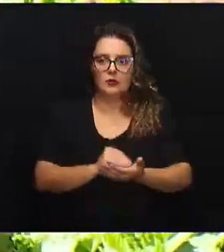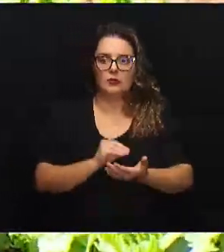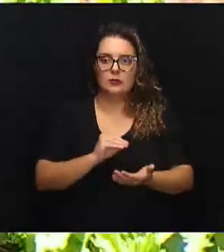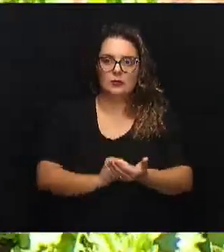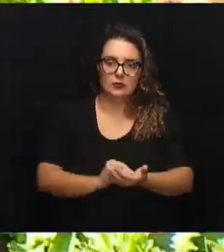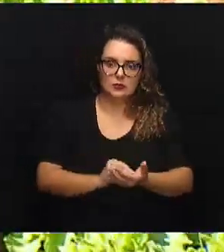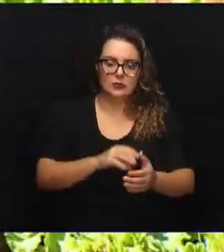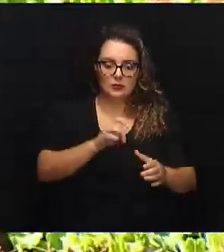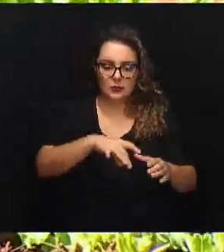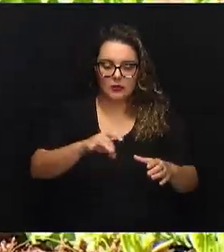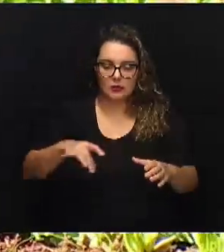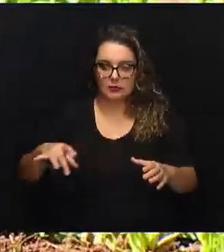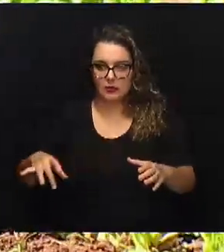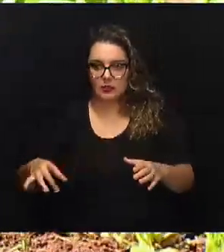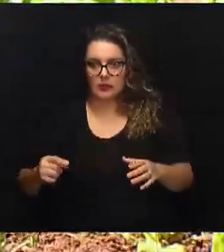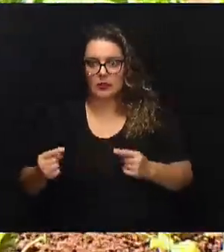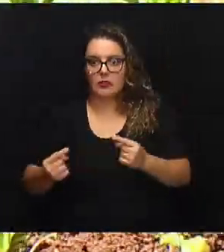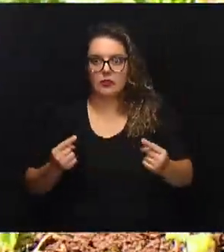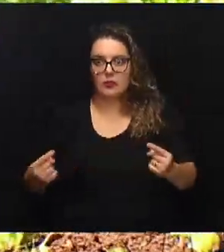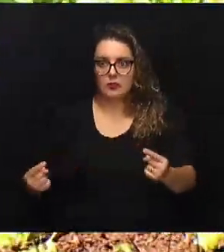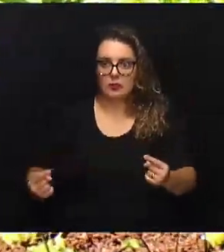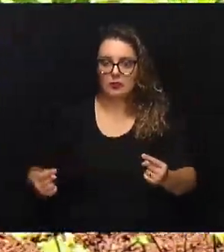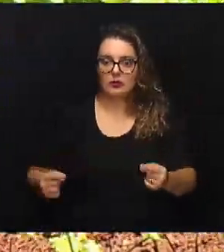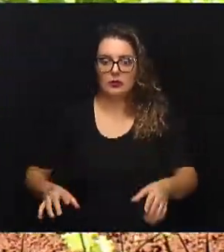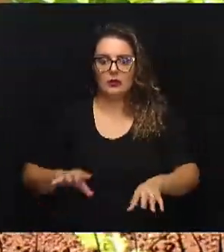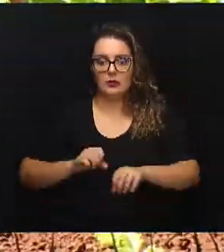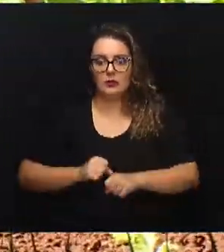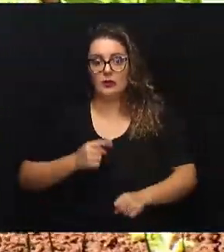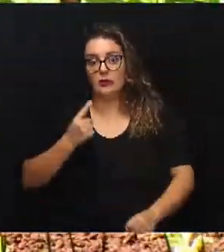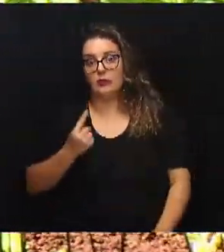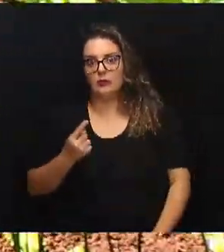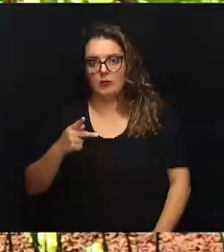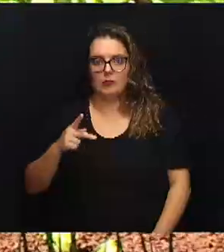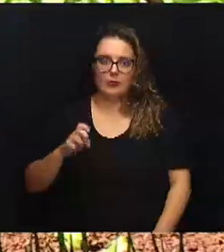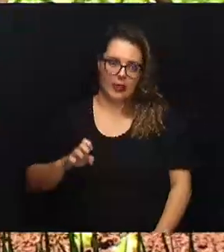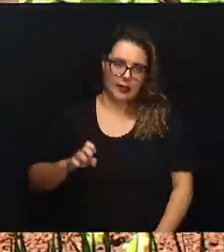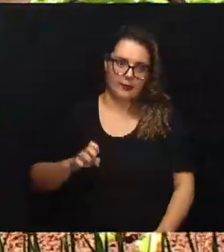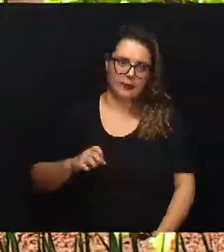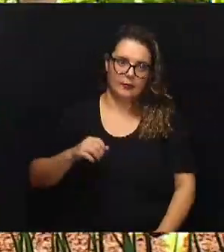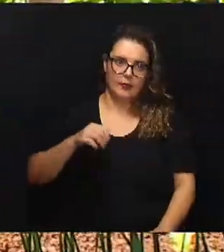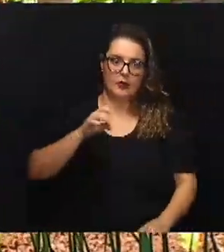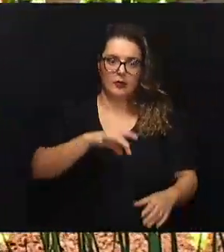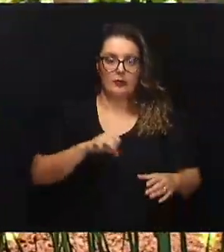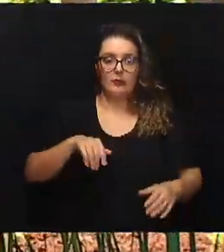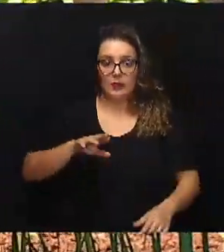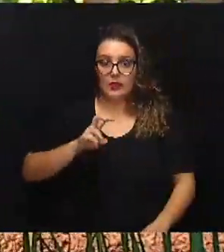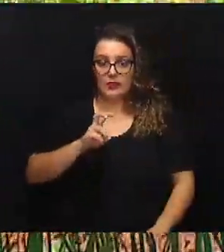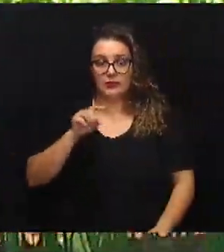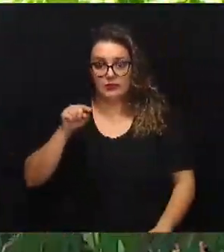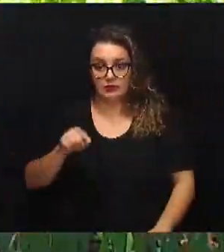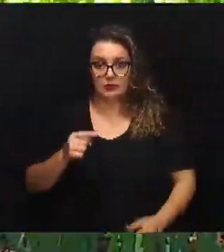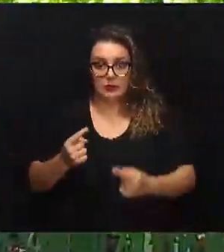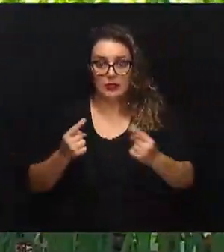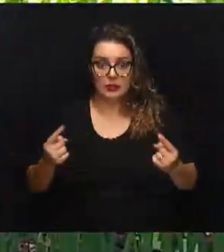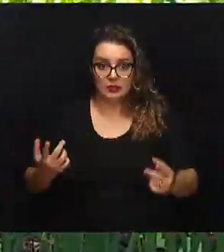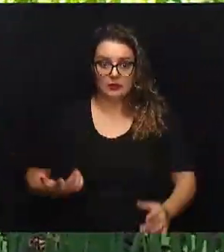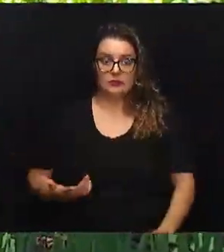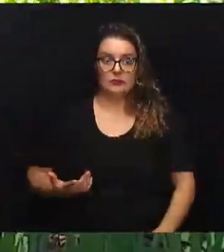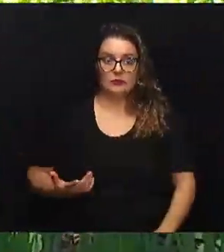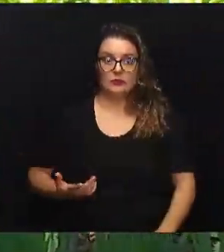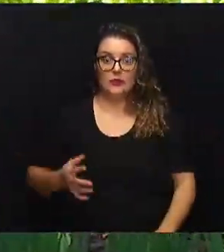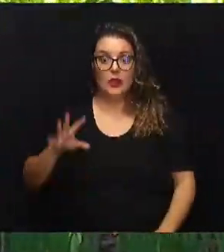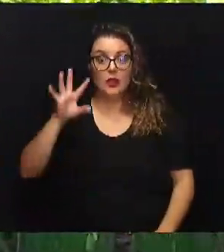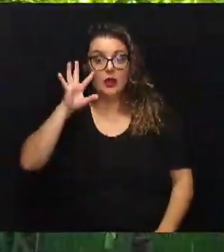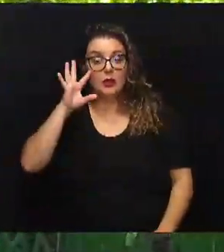olha, cada um vai adotar um pé de milho. Nós vamos plantar mais de 5.000, né? Mas cada um adote. Para você